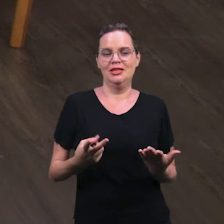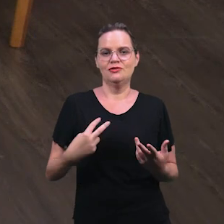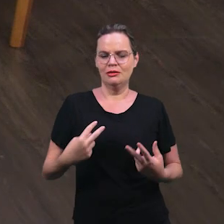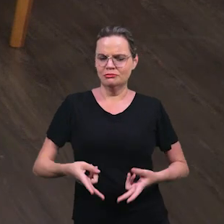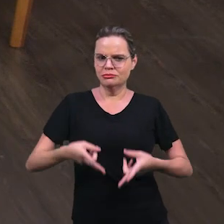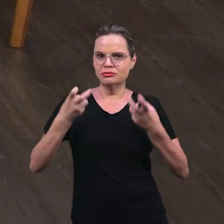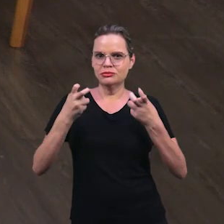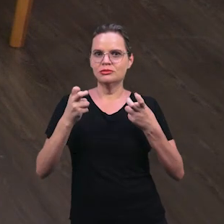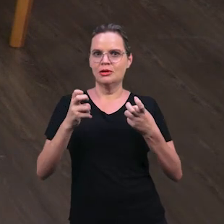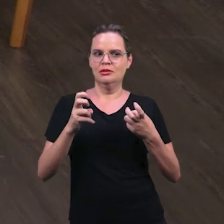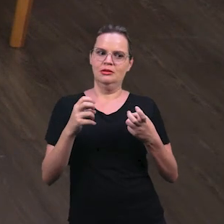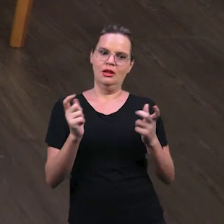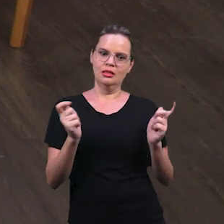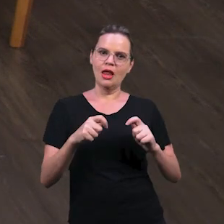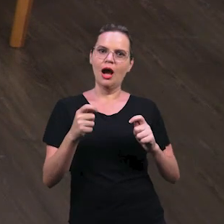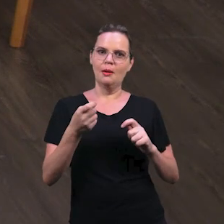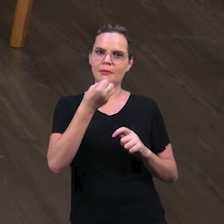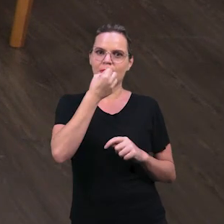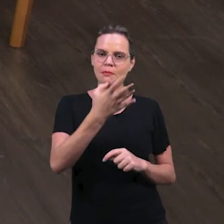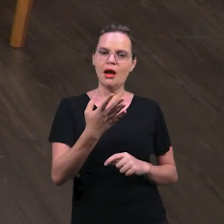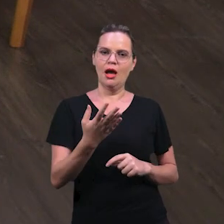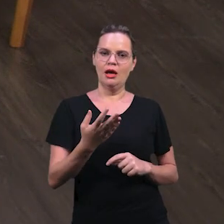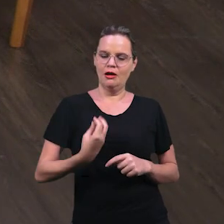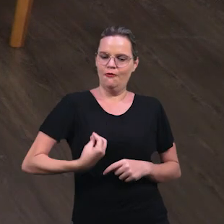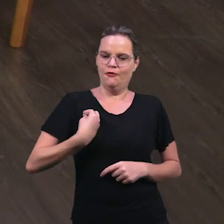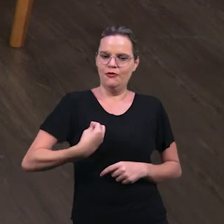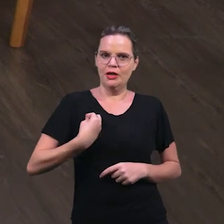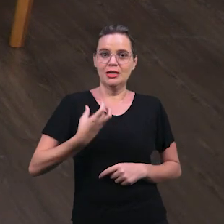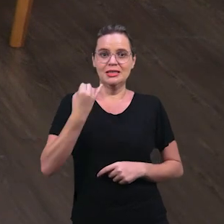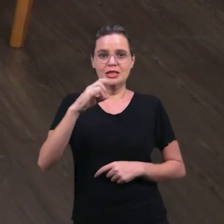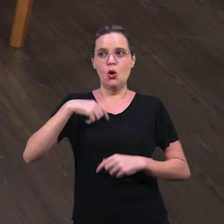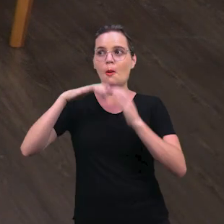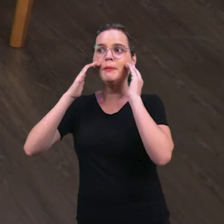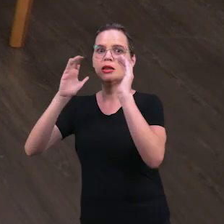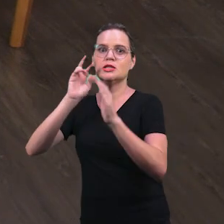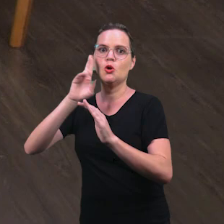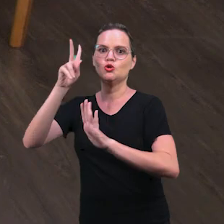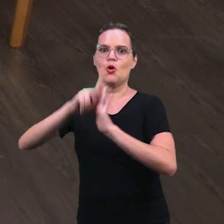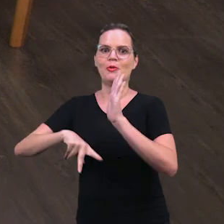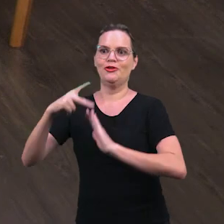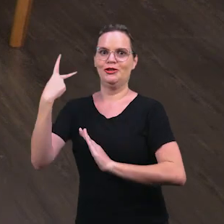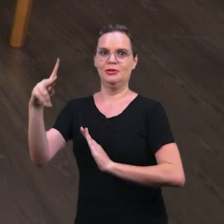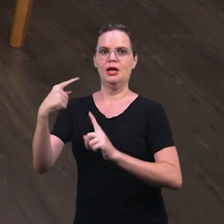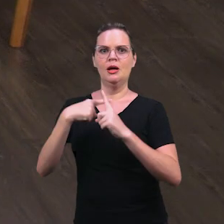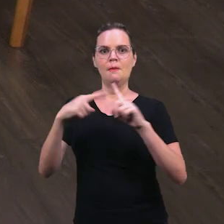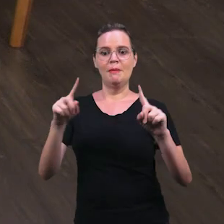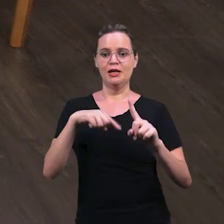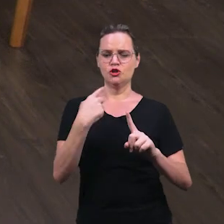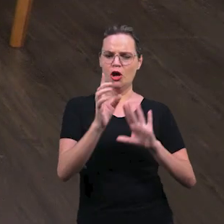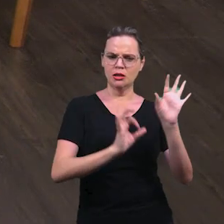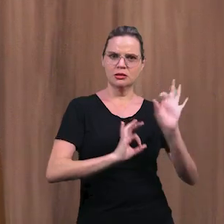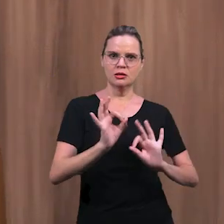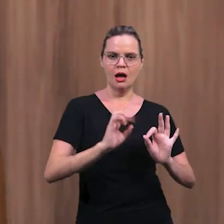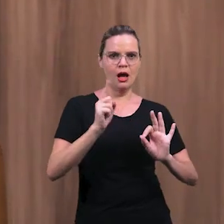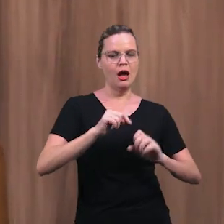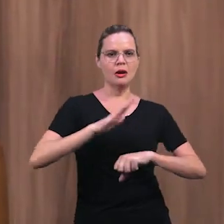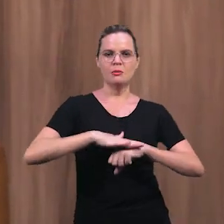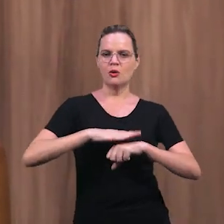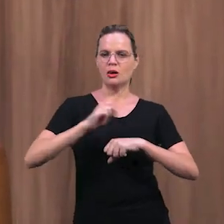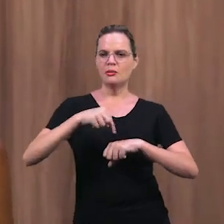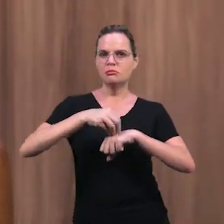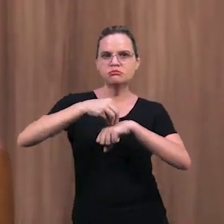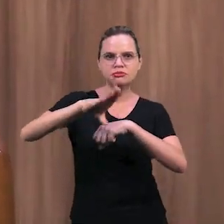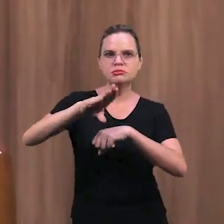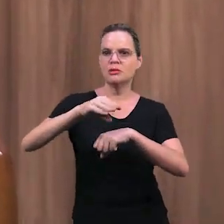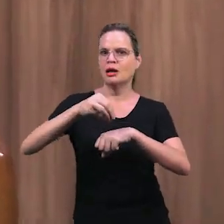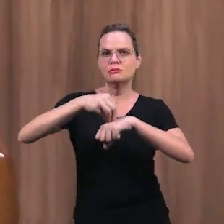nós vamos reconhecer? Que nós vamos ser bem-sucedidos se seguirmos a direção do Senhor. Mas tudo que nós planejamos fica só a cargo